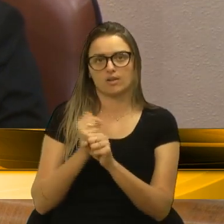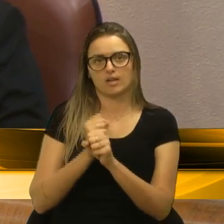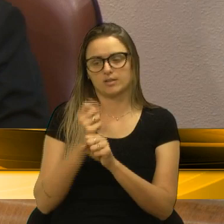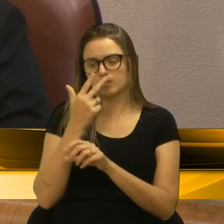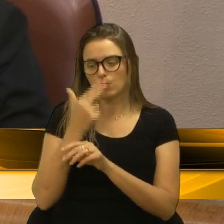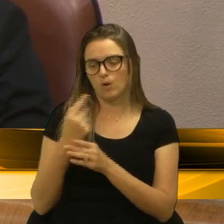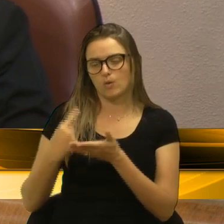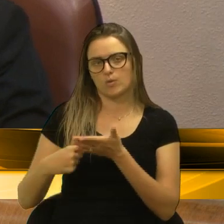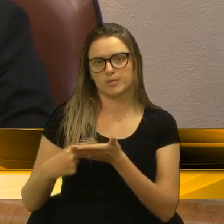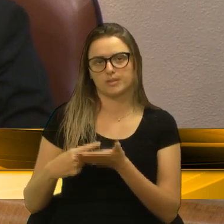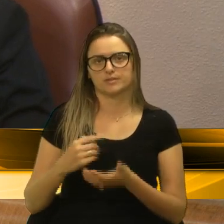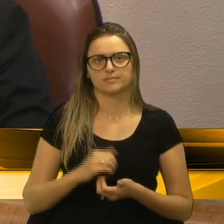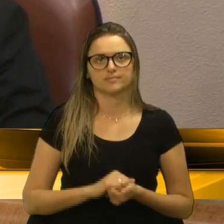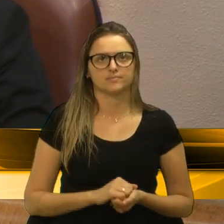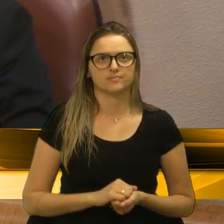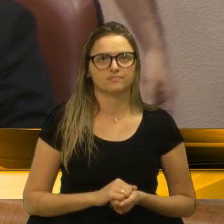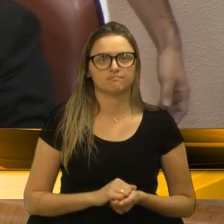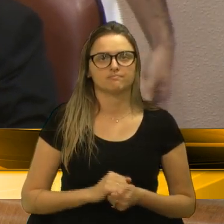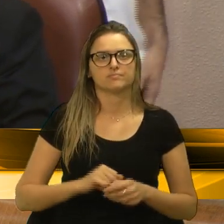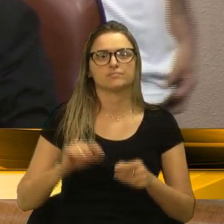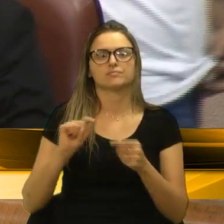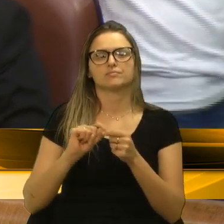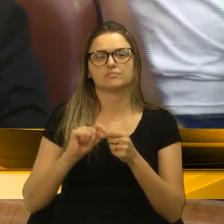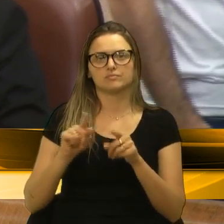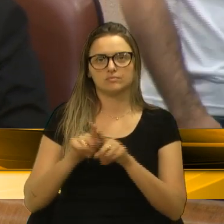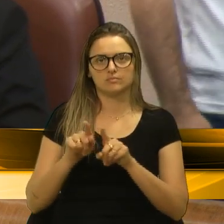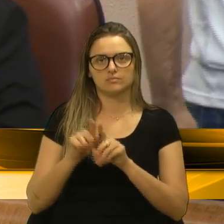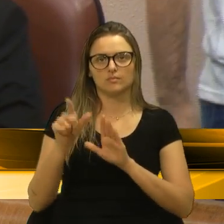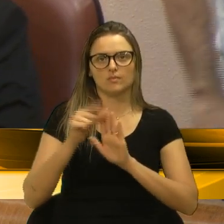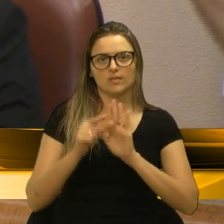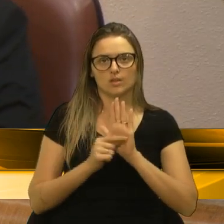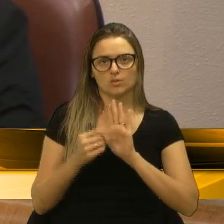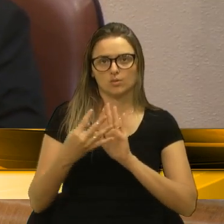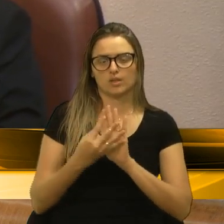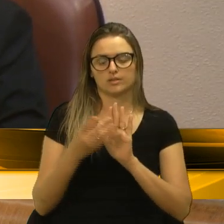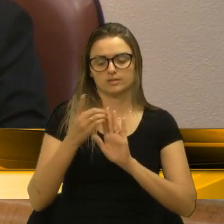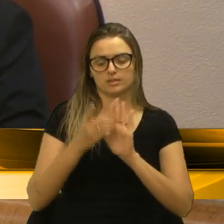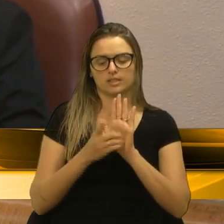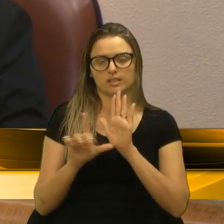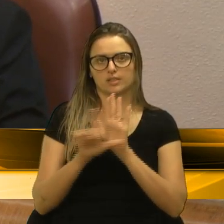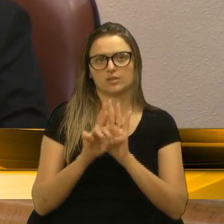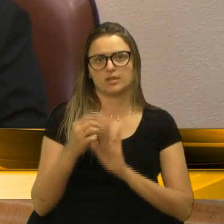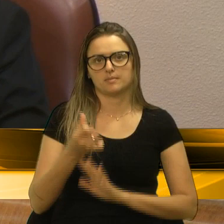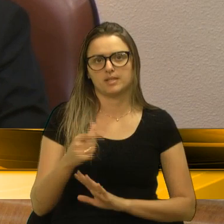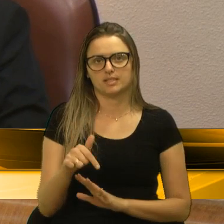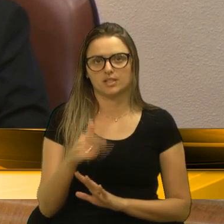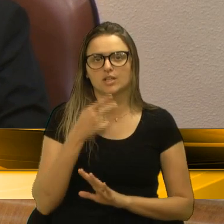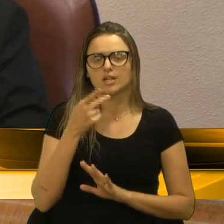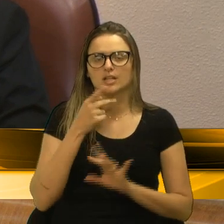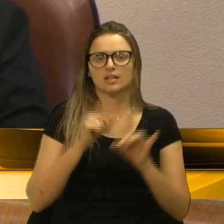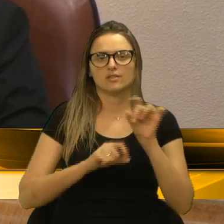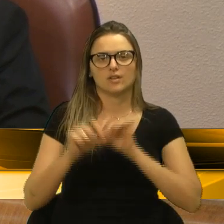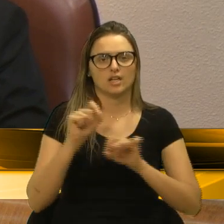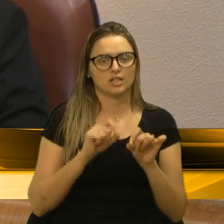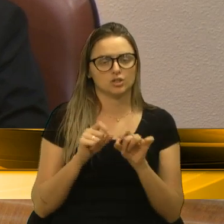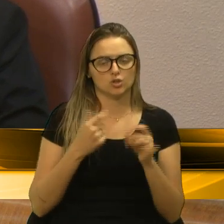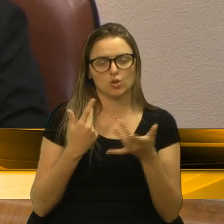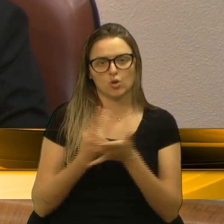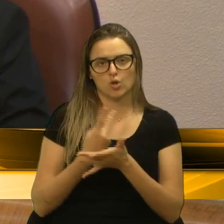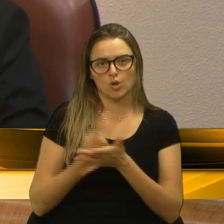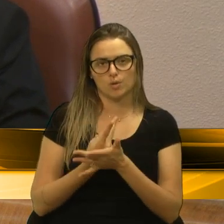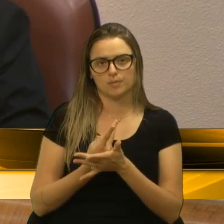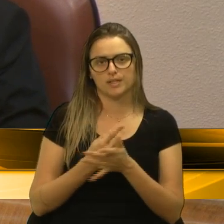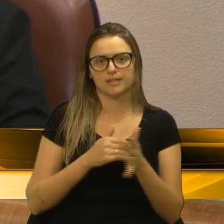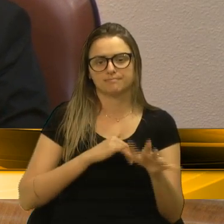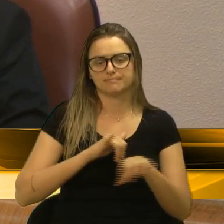ajustado. Fez menção do artigo 4º do Decreto-Lei nº 201/67, o qual dispõe sobre as infrações